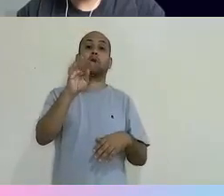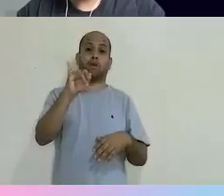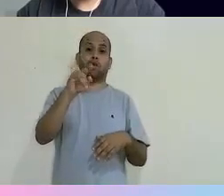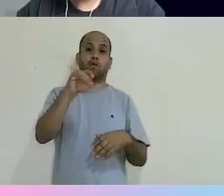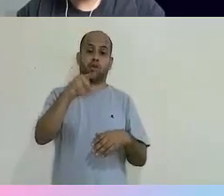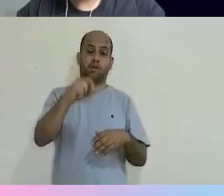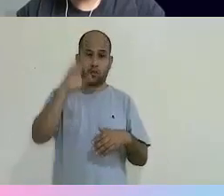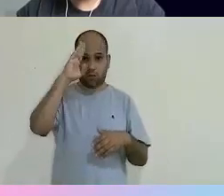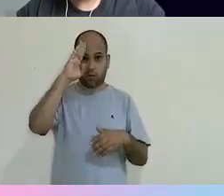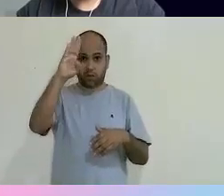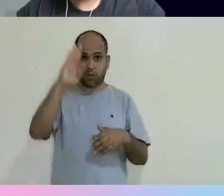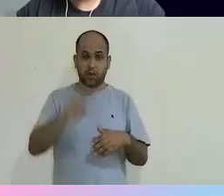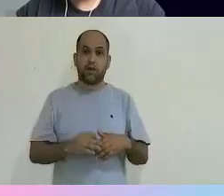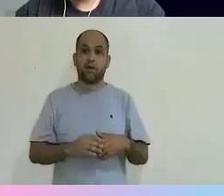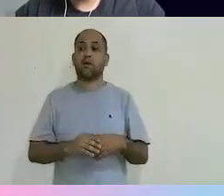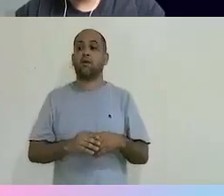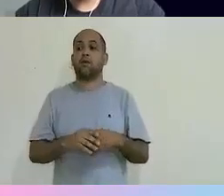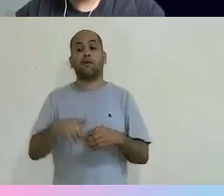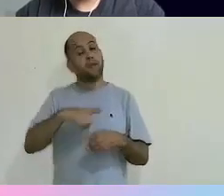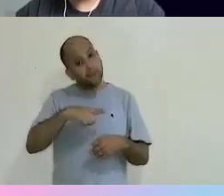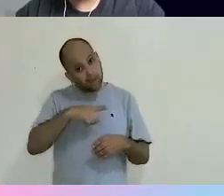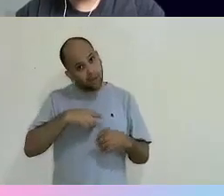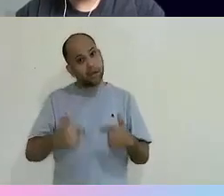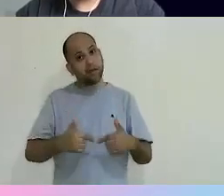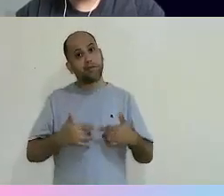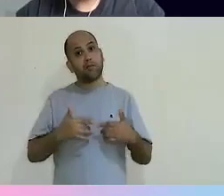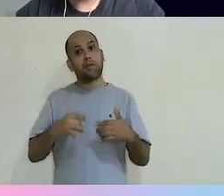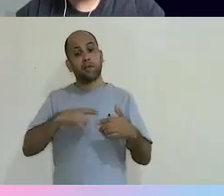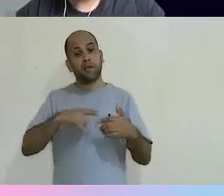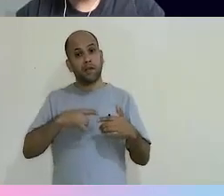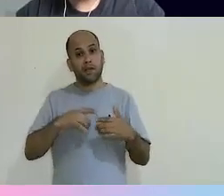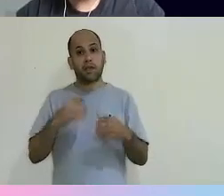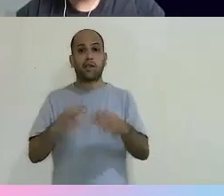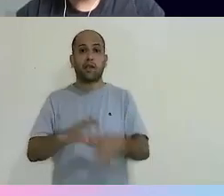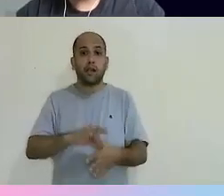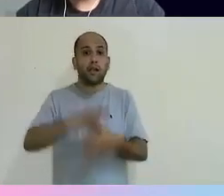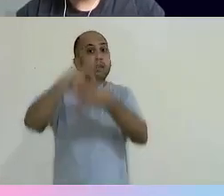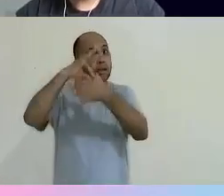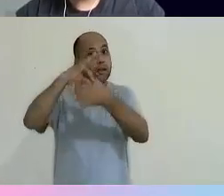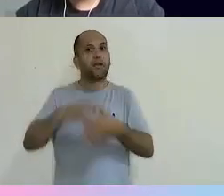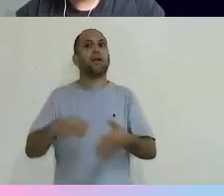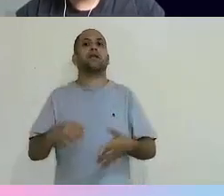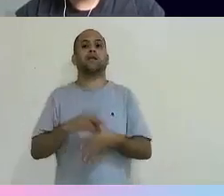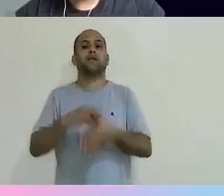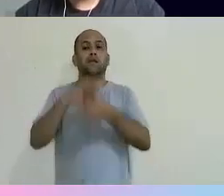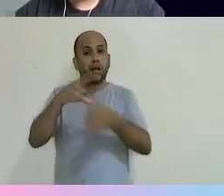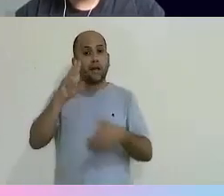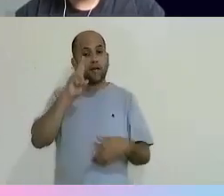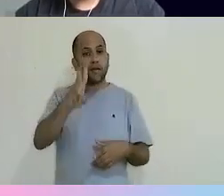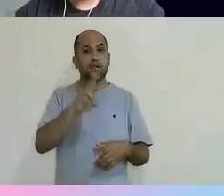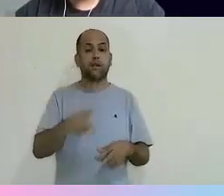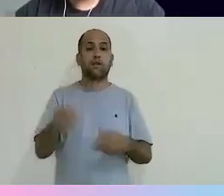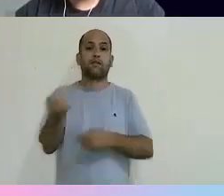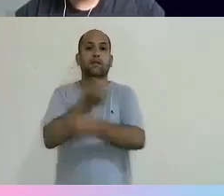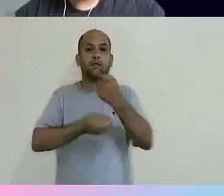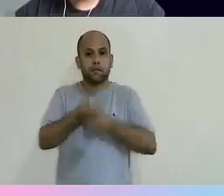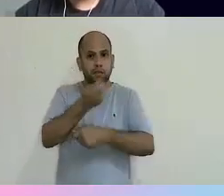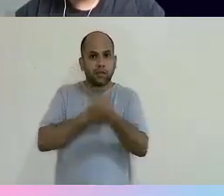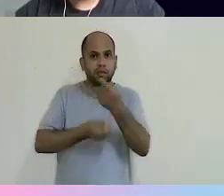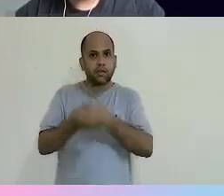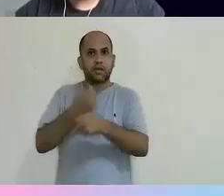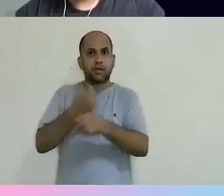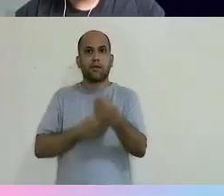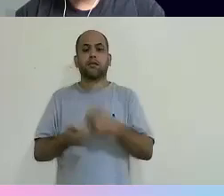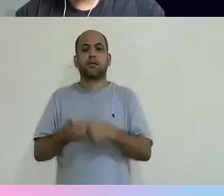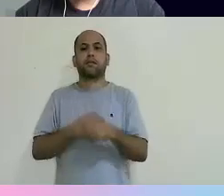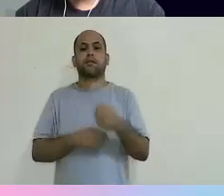né? Você ter esse protagonismo, você ter essa resiliência, você ter essa visão de negócios, enfim, né?